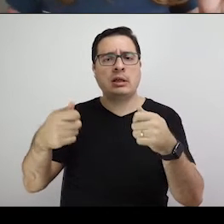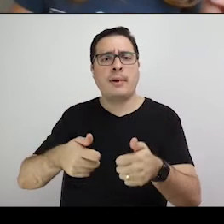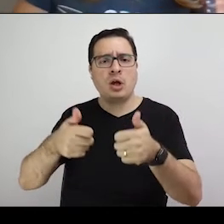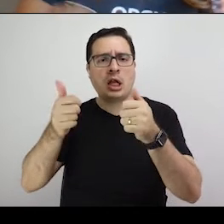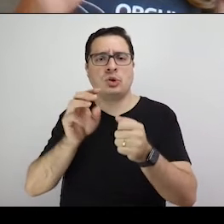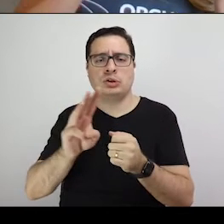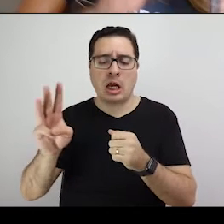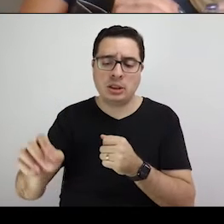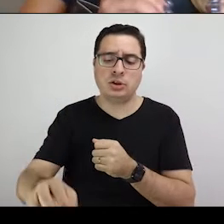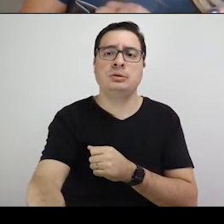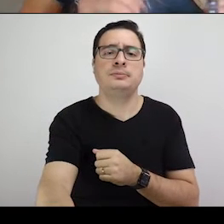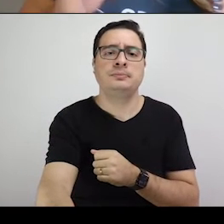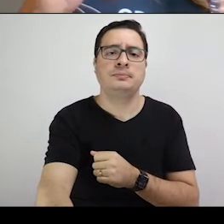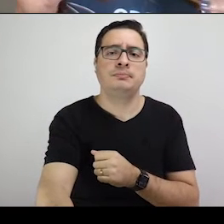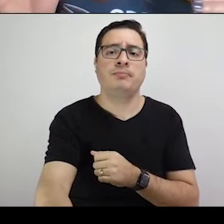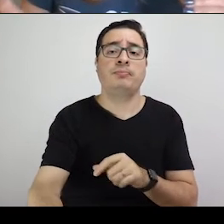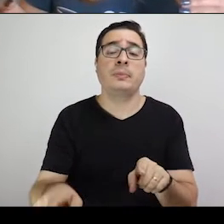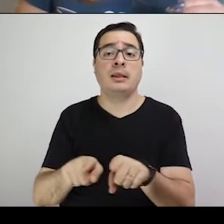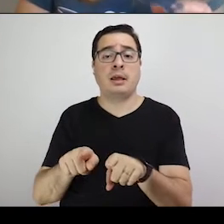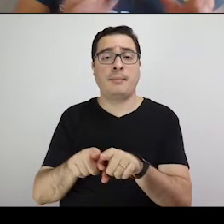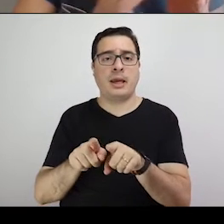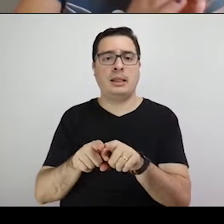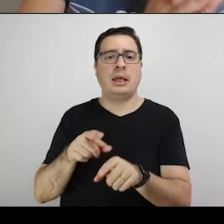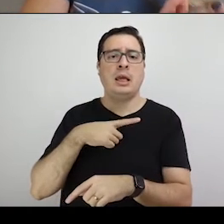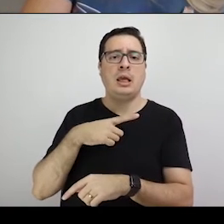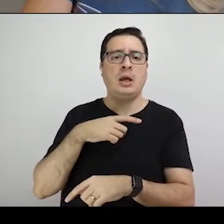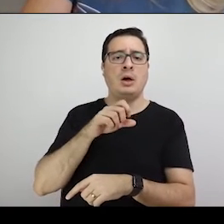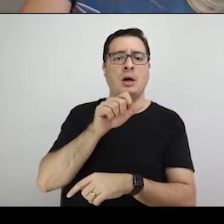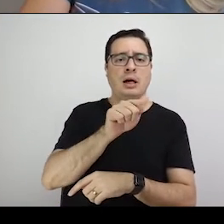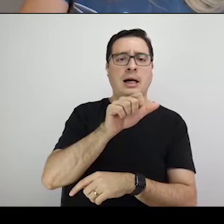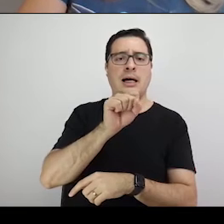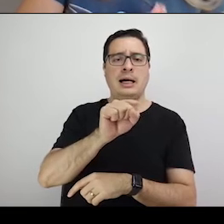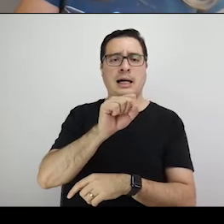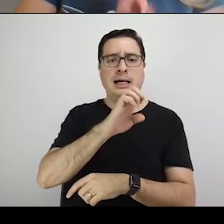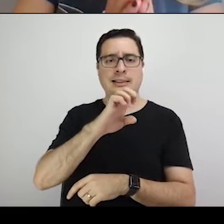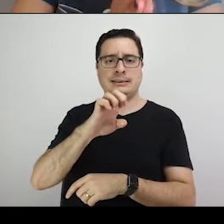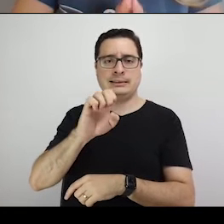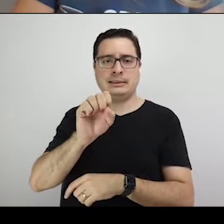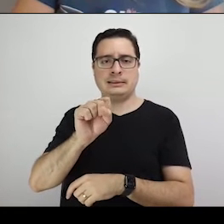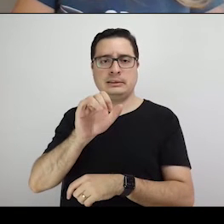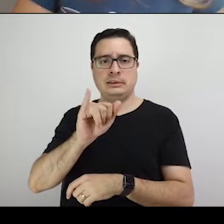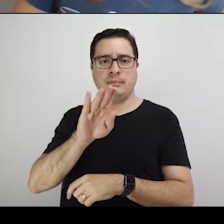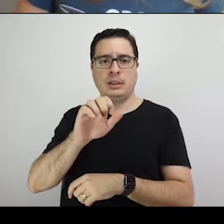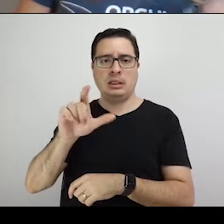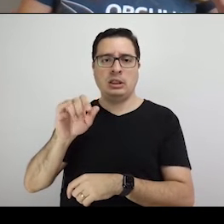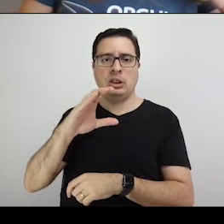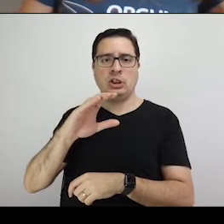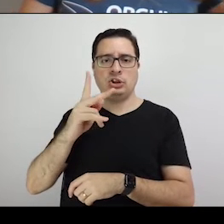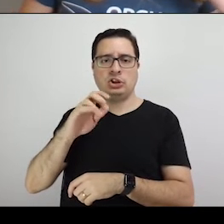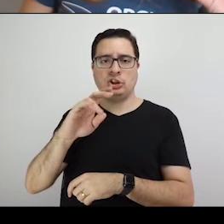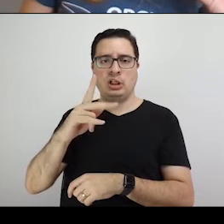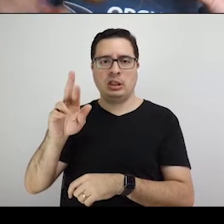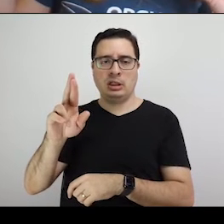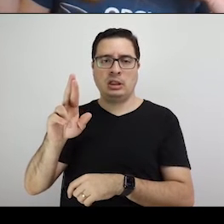site, além do Accessibility Checker da Section 508, né, dos Estados Unidos, e